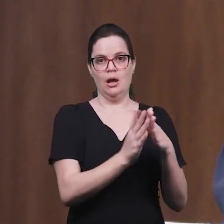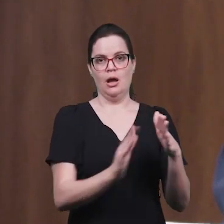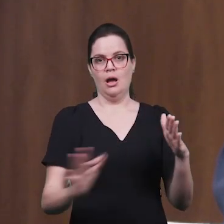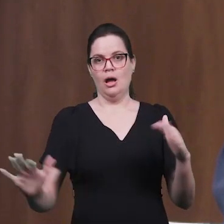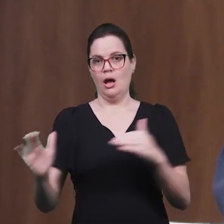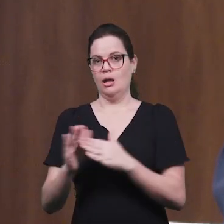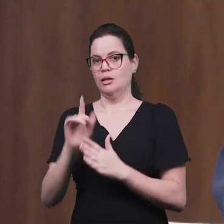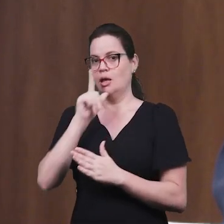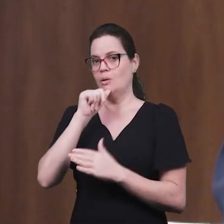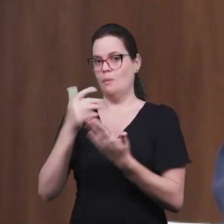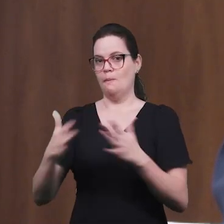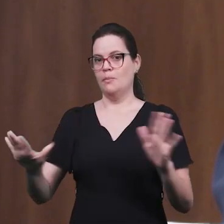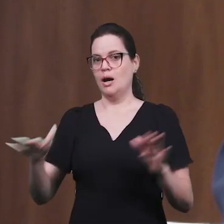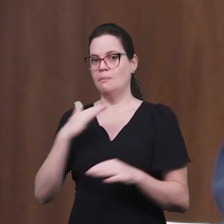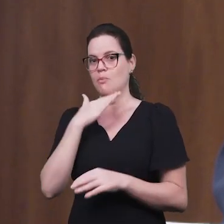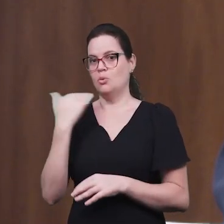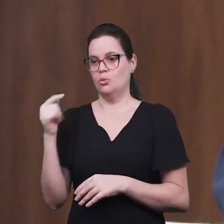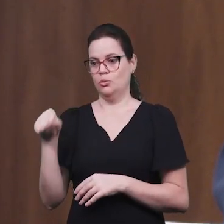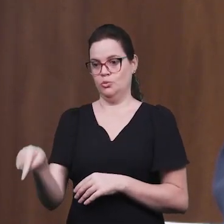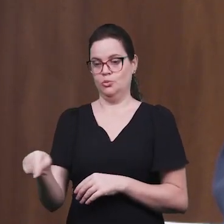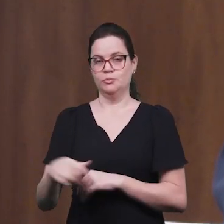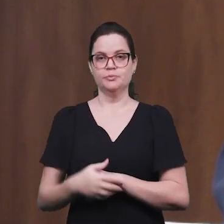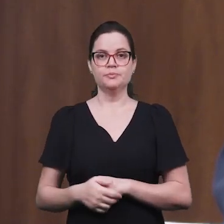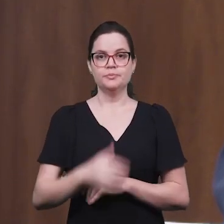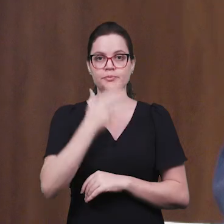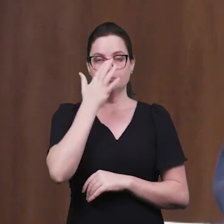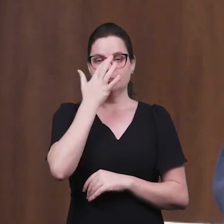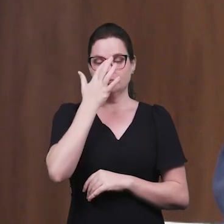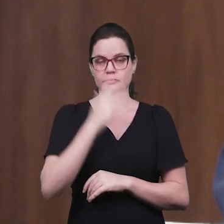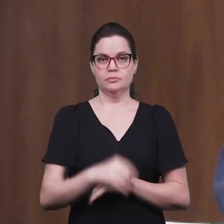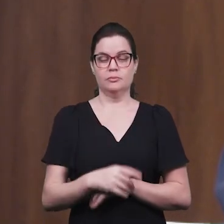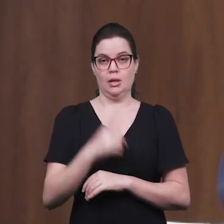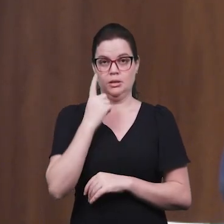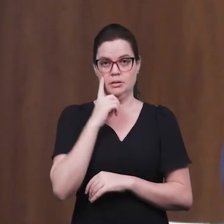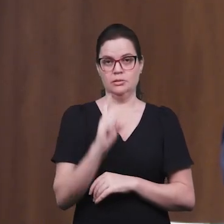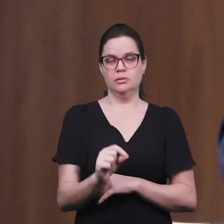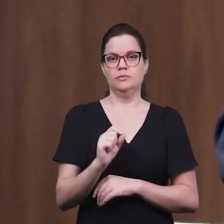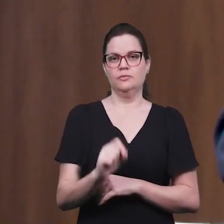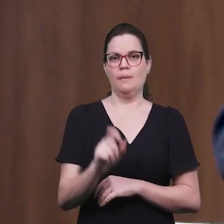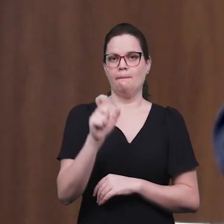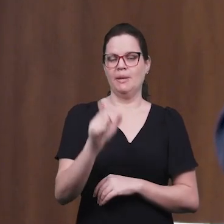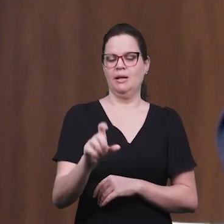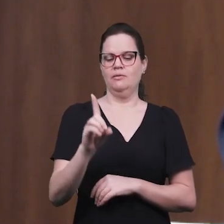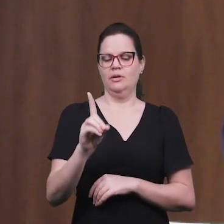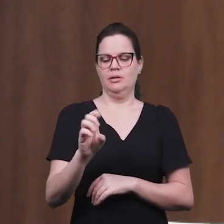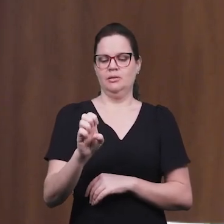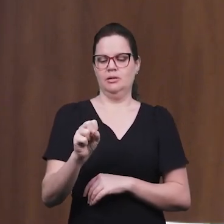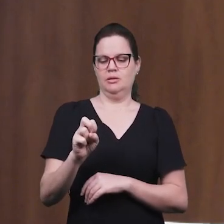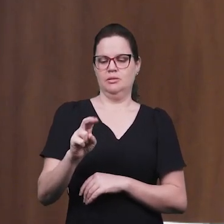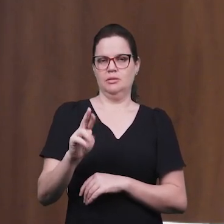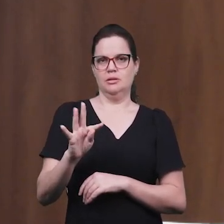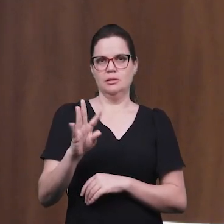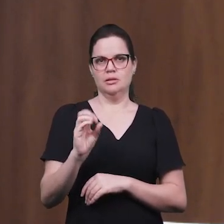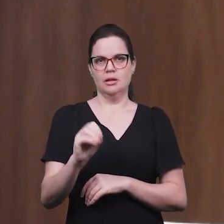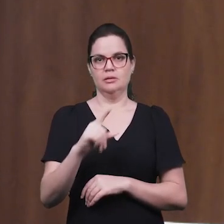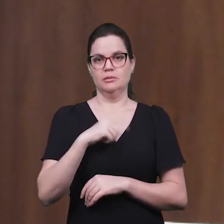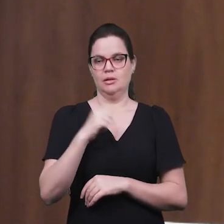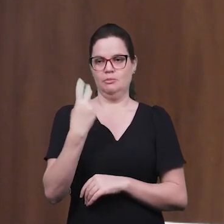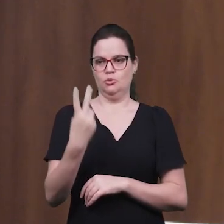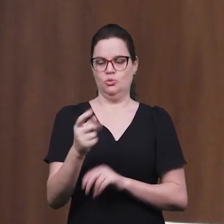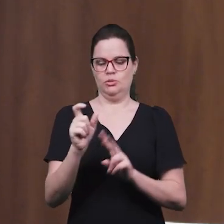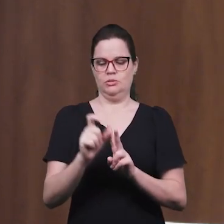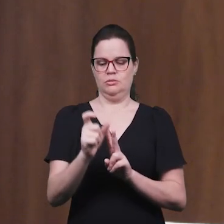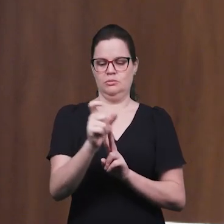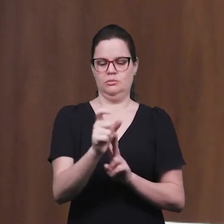o Mar Morto. Quando nós vemos essa expressão deserto, nós temos duas palavras que definem a palavra